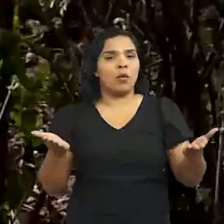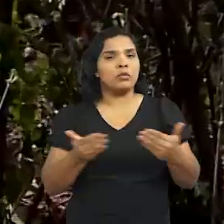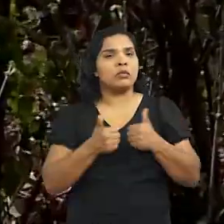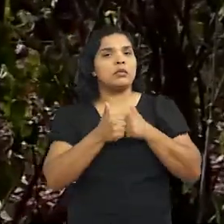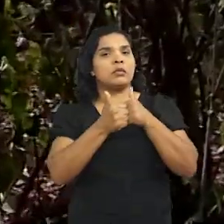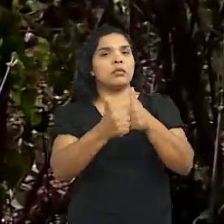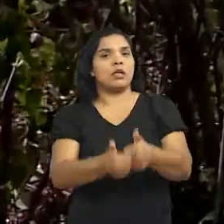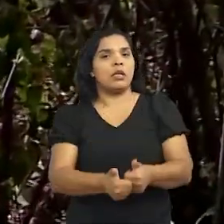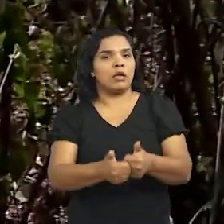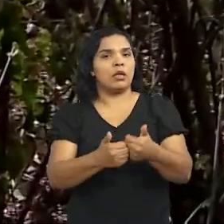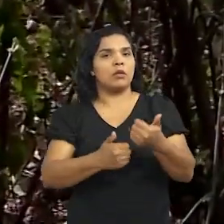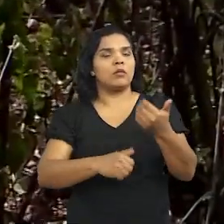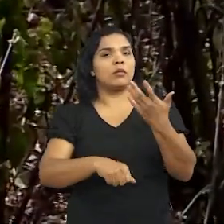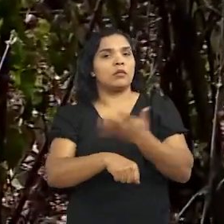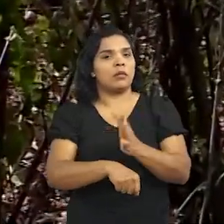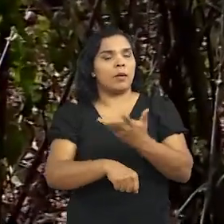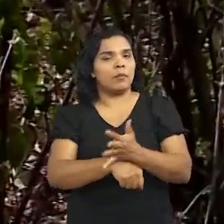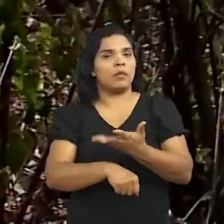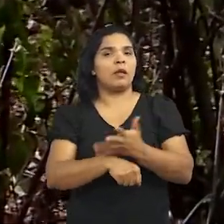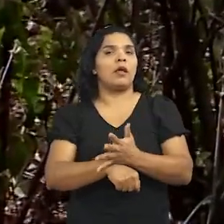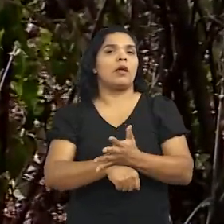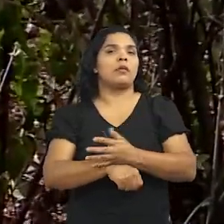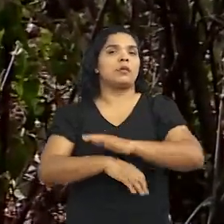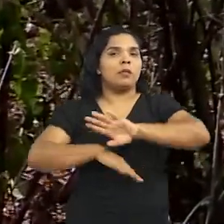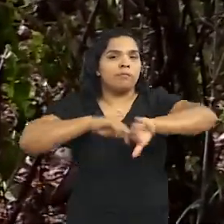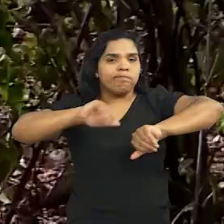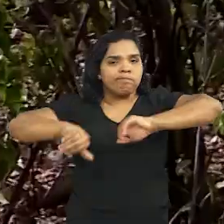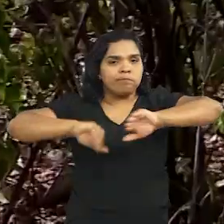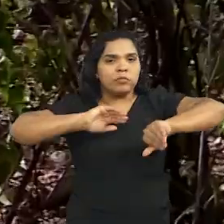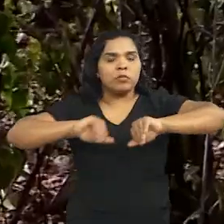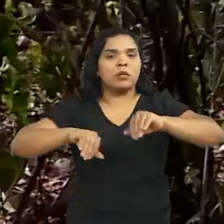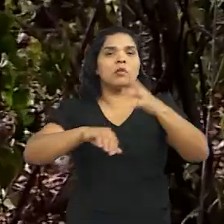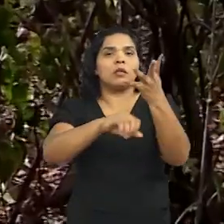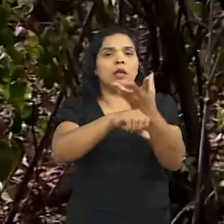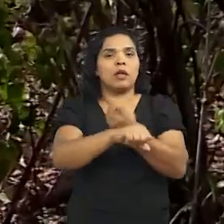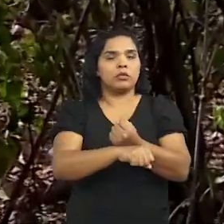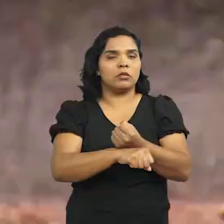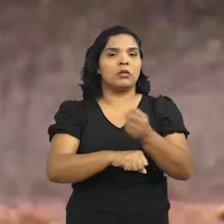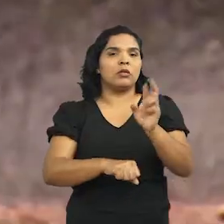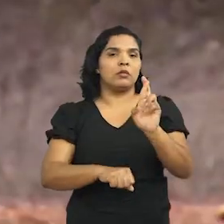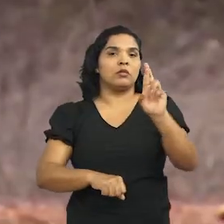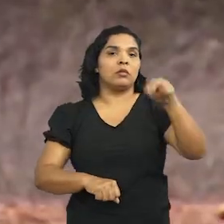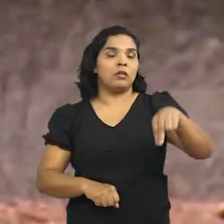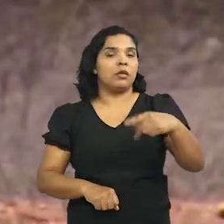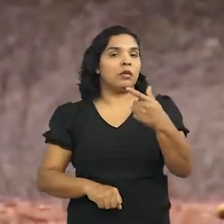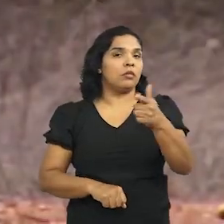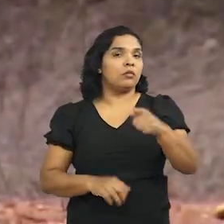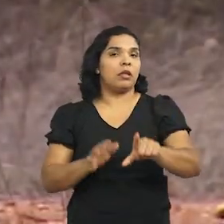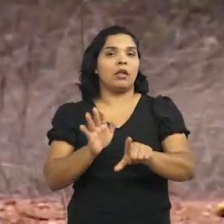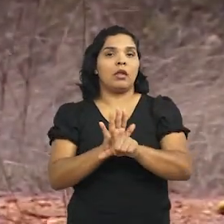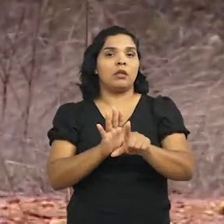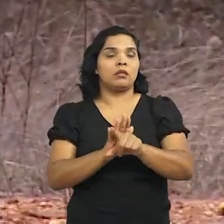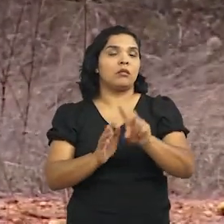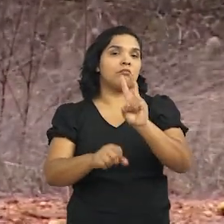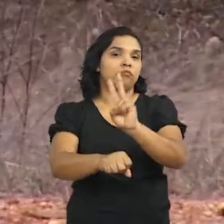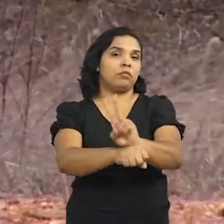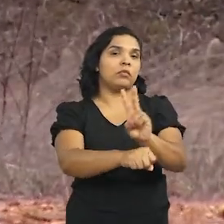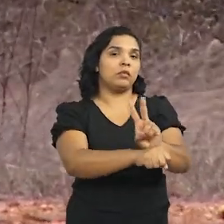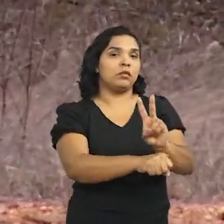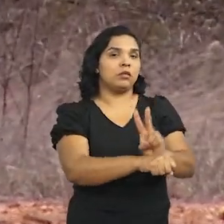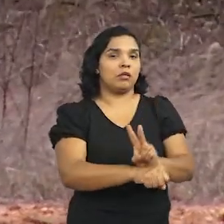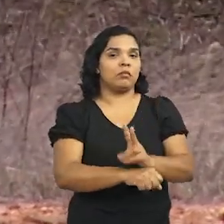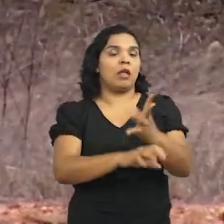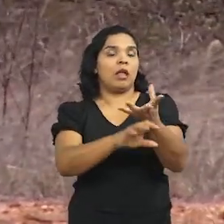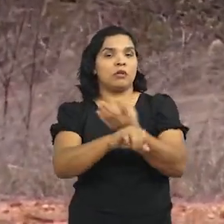ao modelo atualmente seguido na prática da atividade de exploração da Caatinga no Rio Grande do Norte, já que não há lei